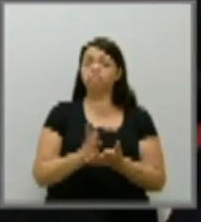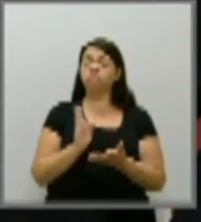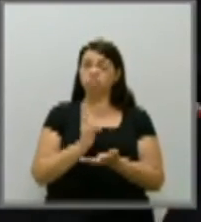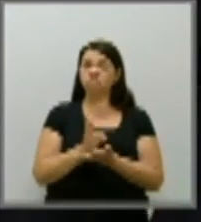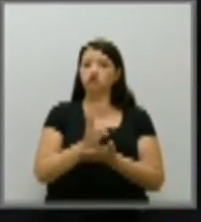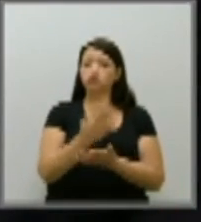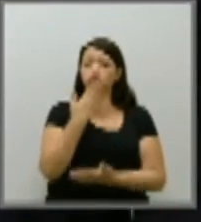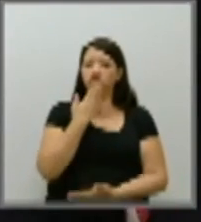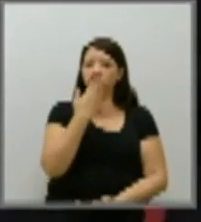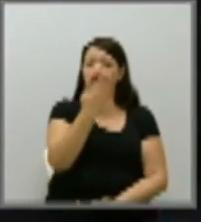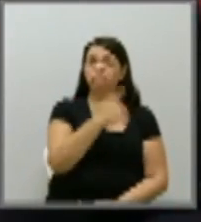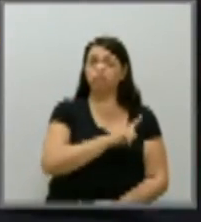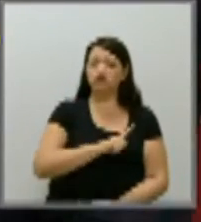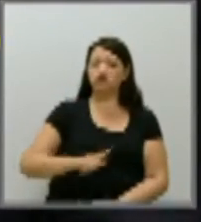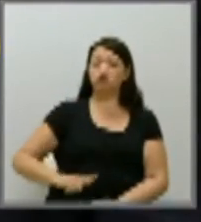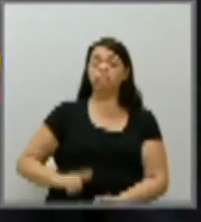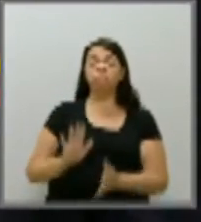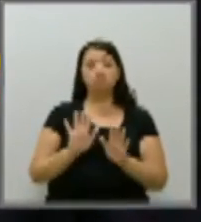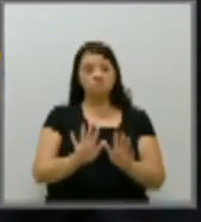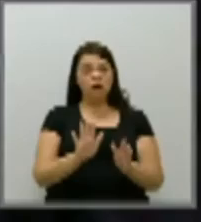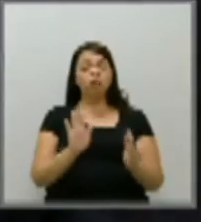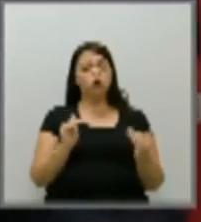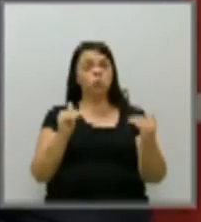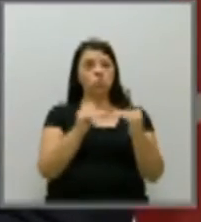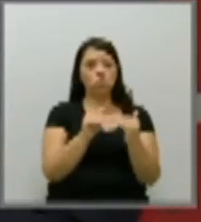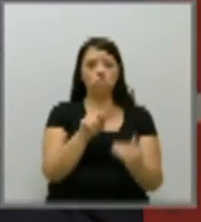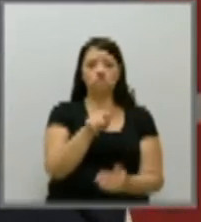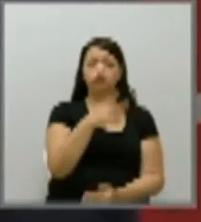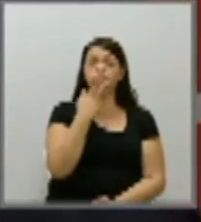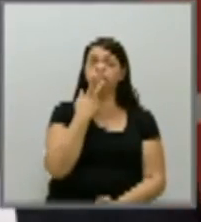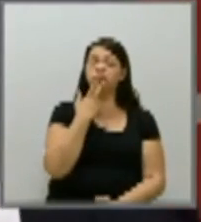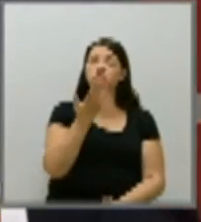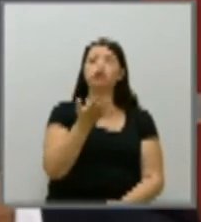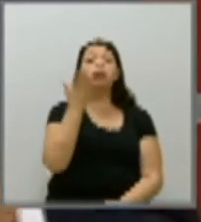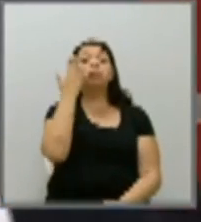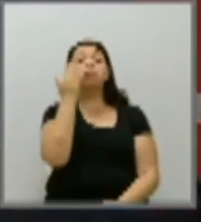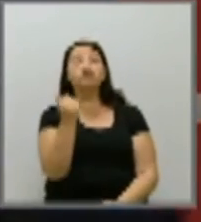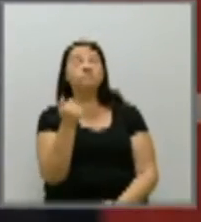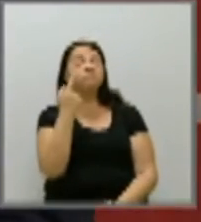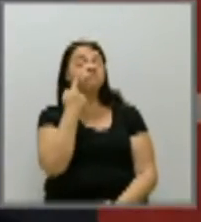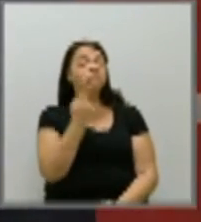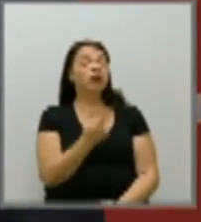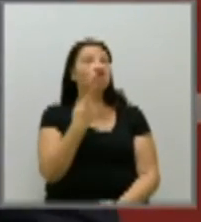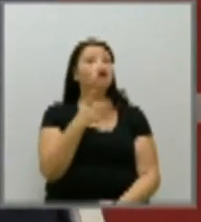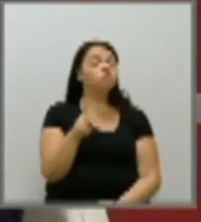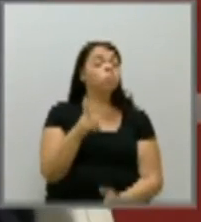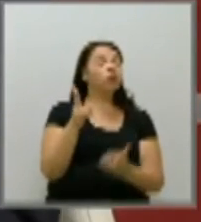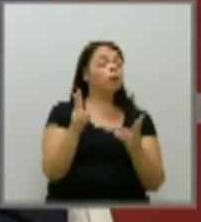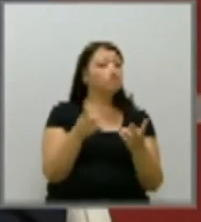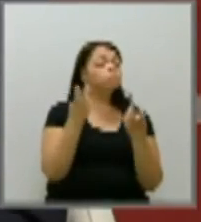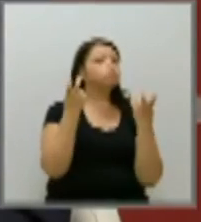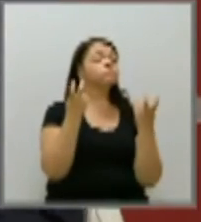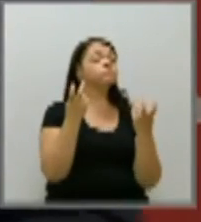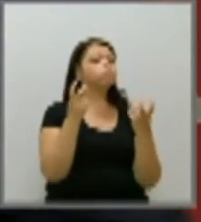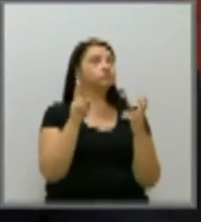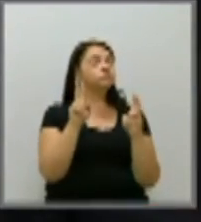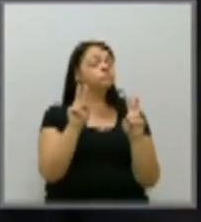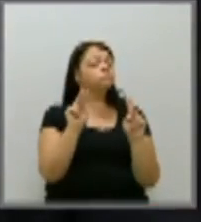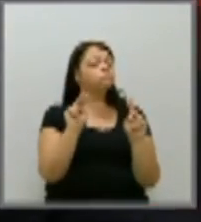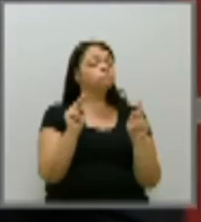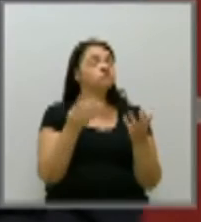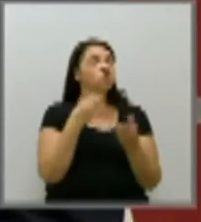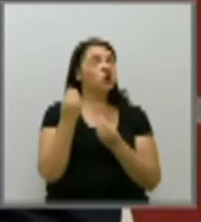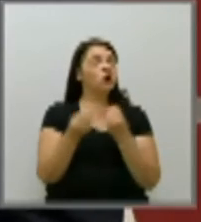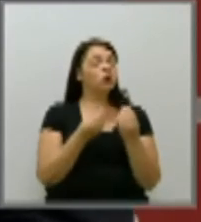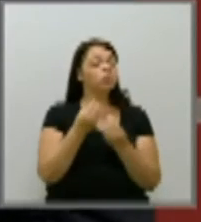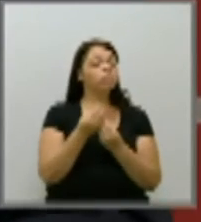do governo, né? Mas eu quero concordar contigo, né? Eu queria ver justamente isso de ti, qual é a tua percepção, a tua concepção desse tema. Né?